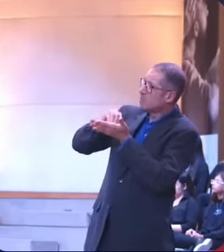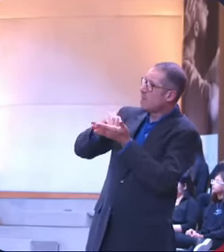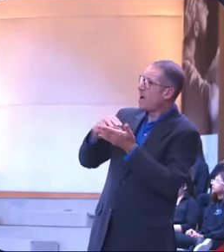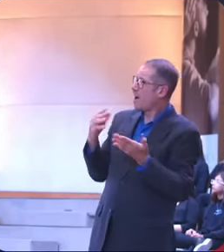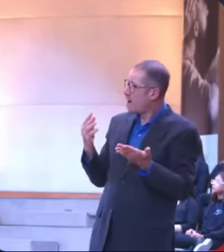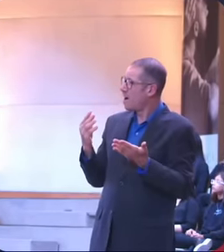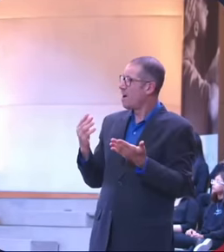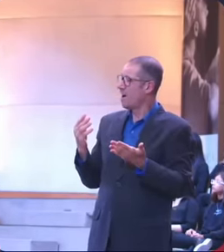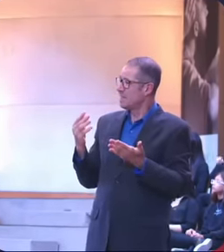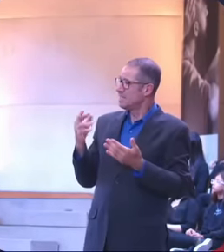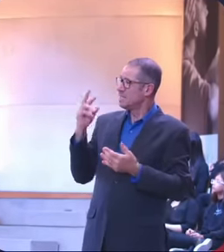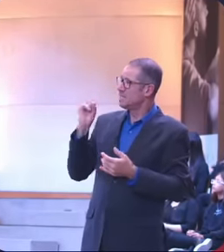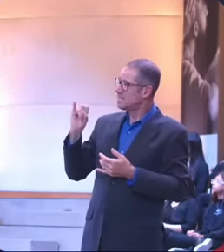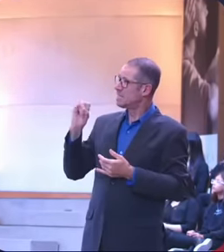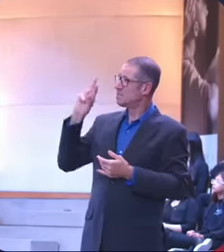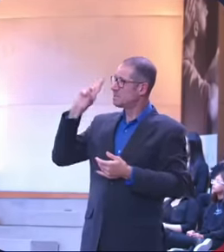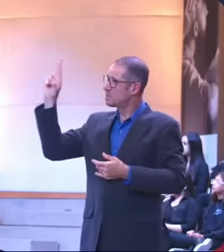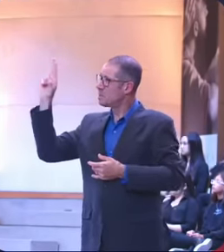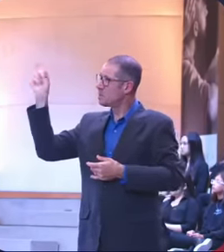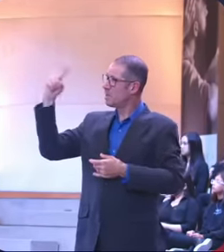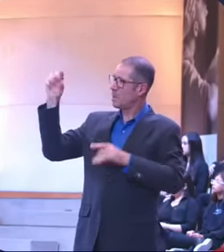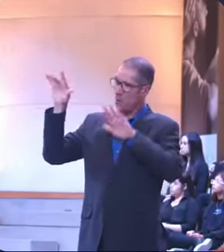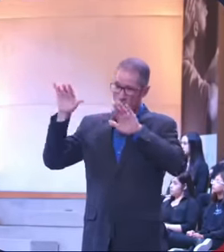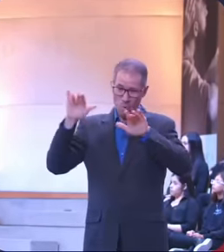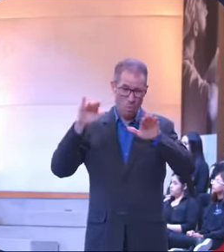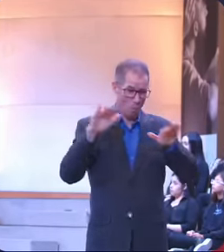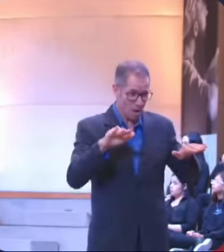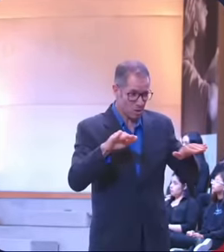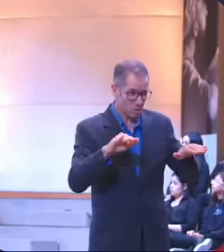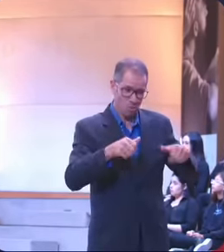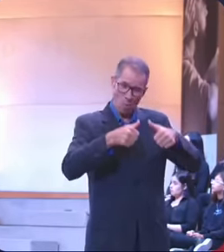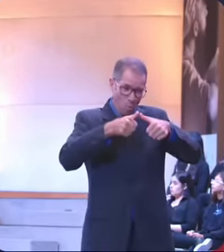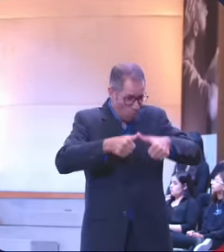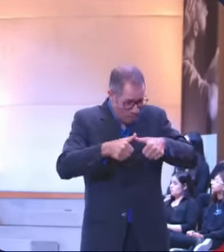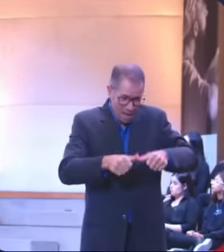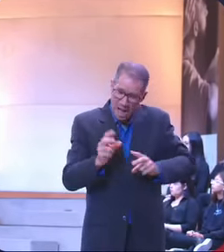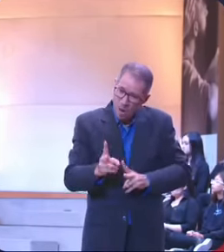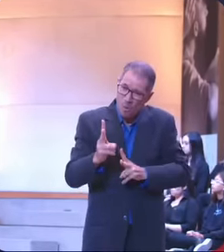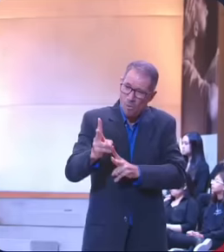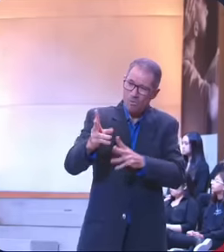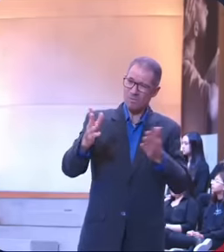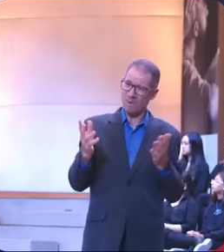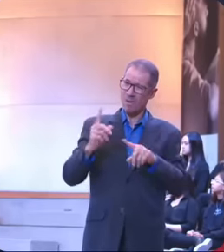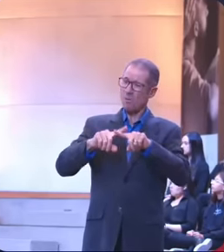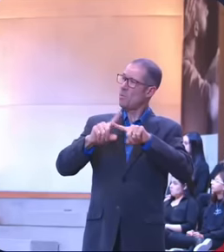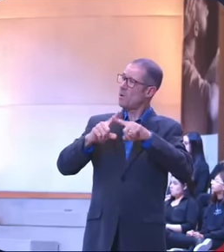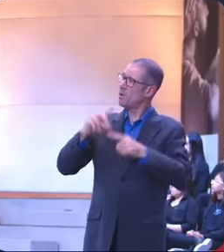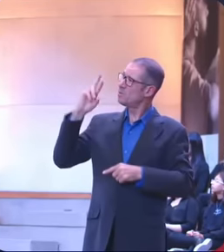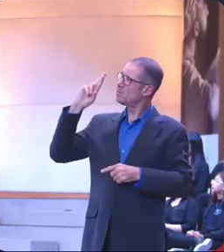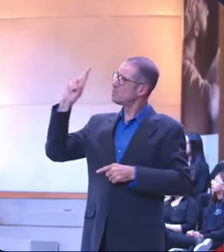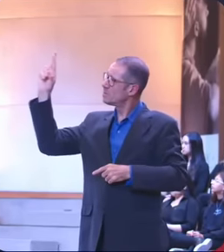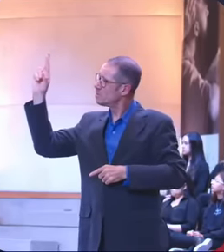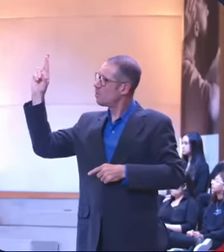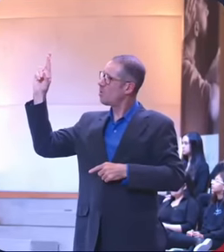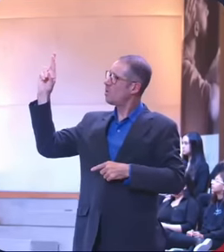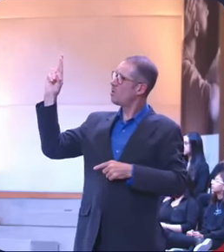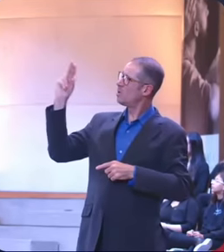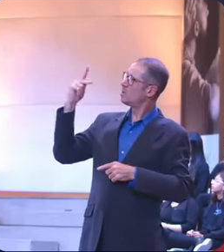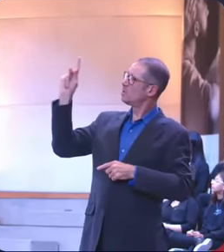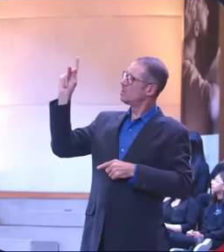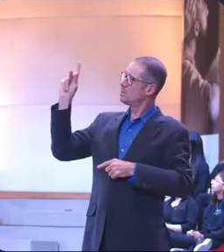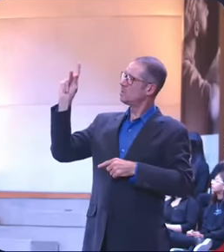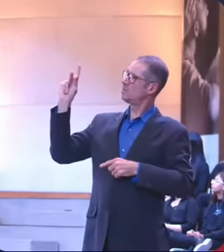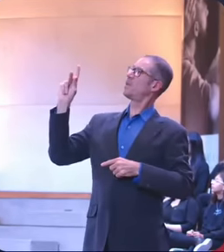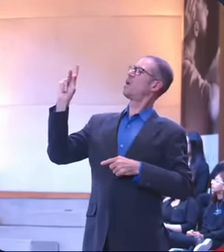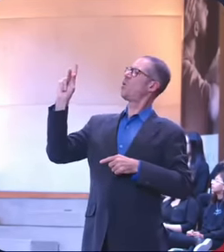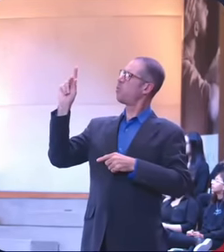gente, se o Senhor só mandar o anjo, é melhor a gente não sair daqui, porque o Senhor colocou o seu nome sobre